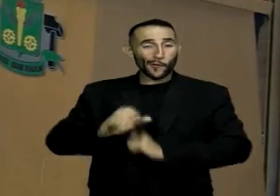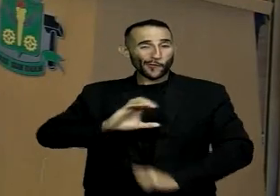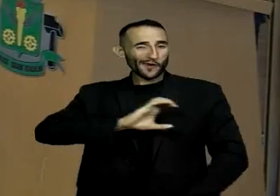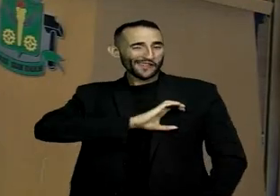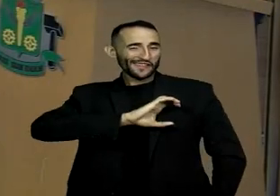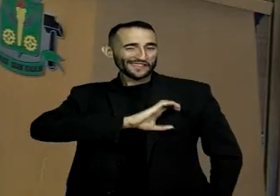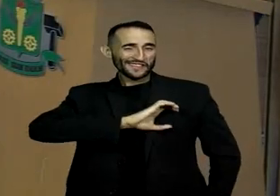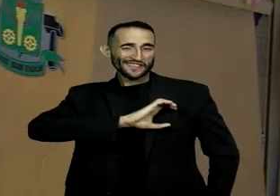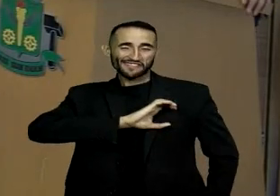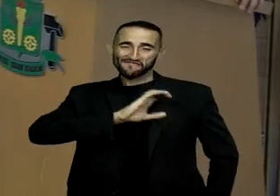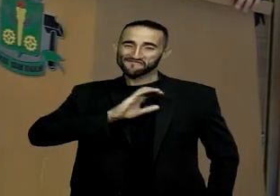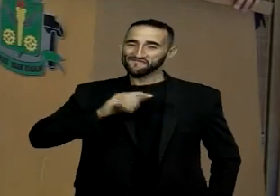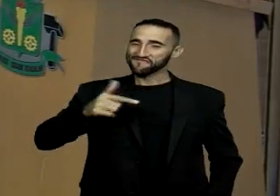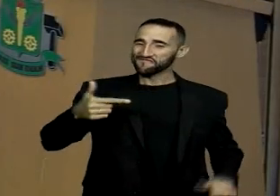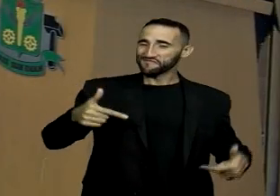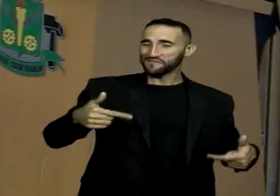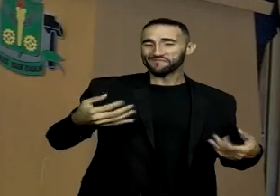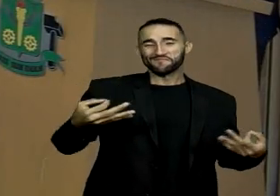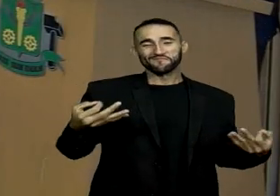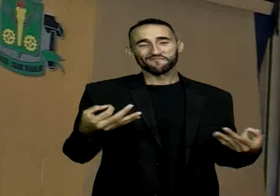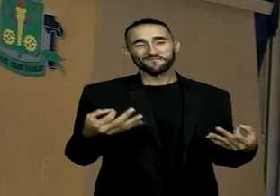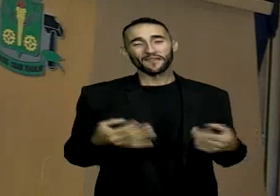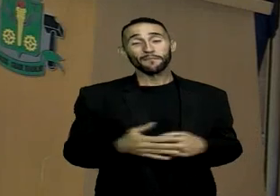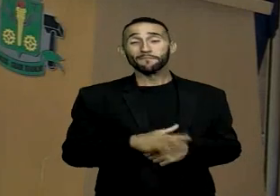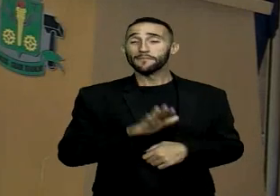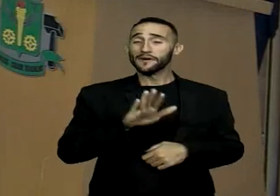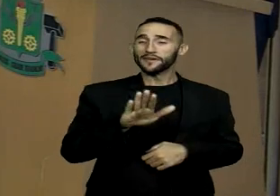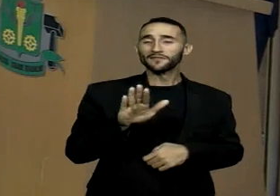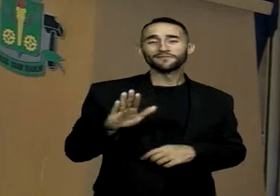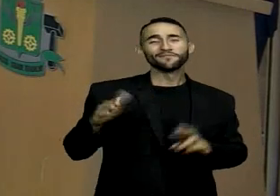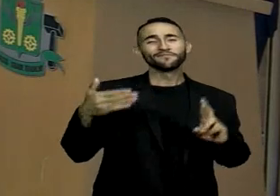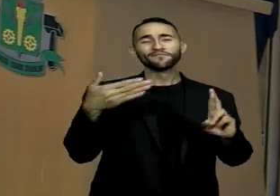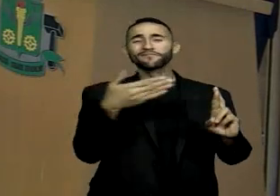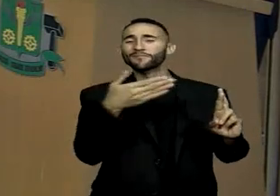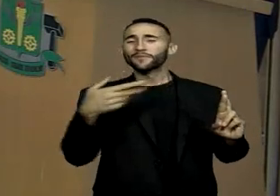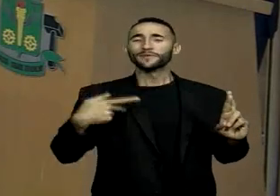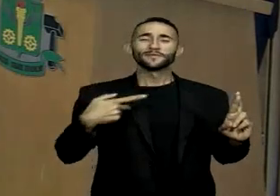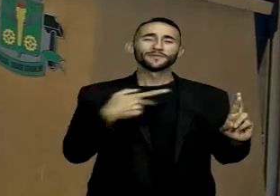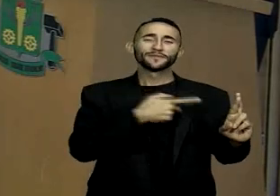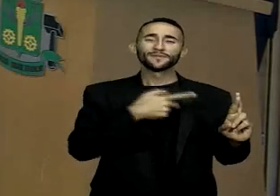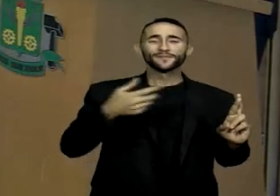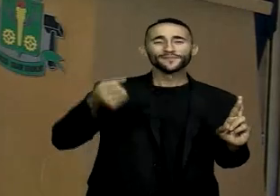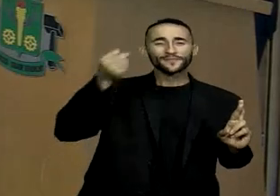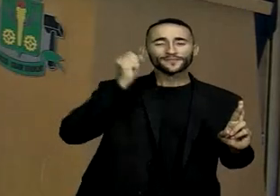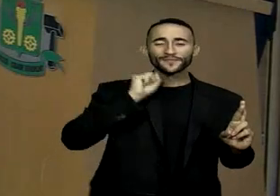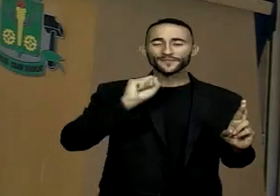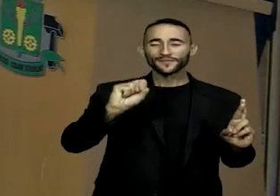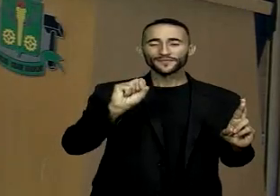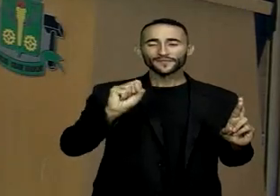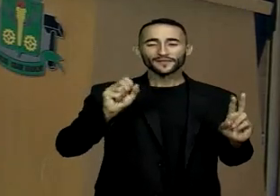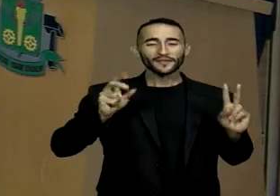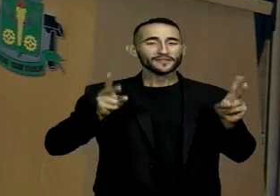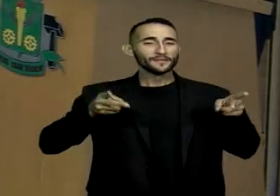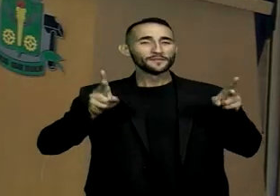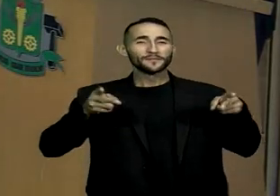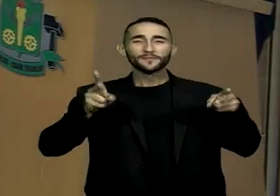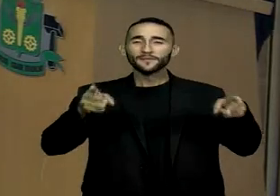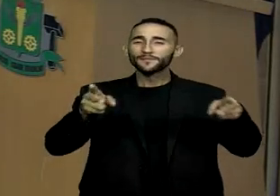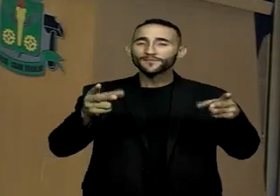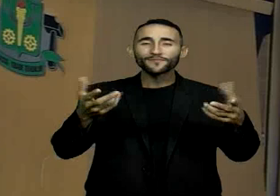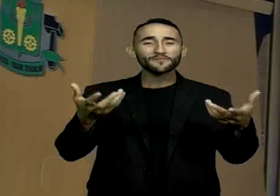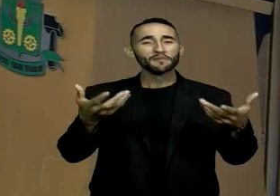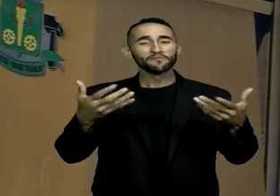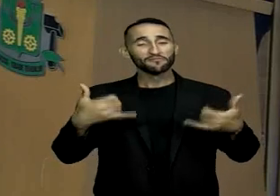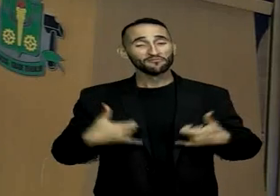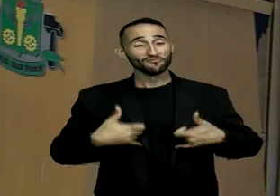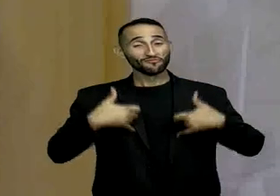presidência, em nome também da pastora Cristiane Selegato, sempre elegante, quero